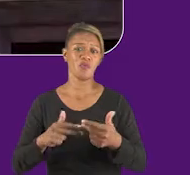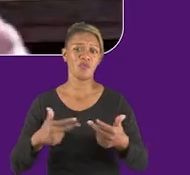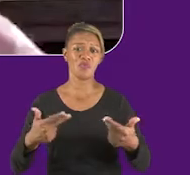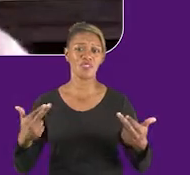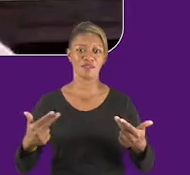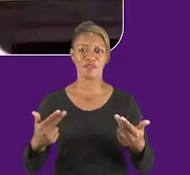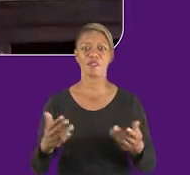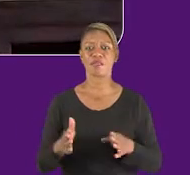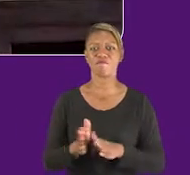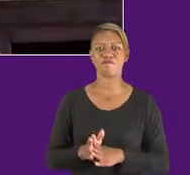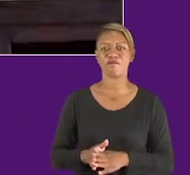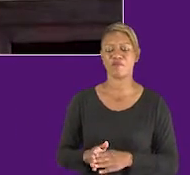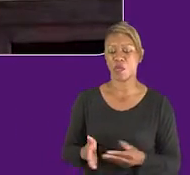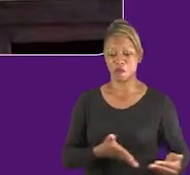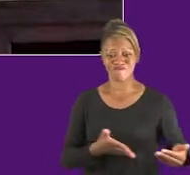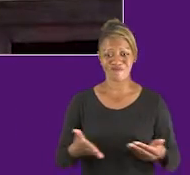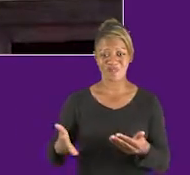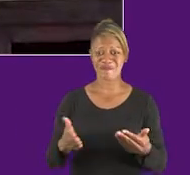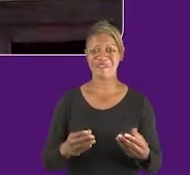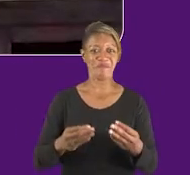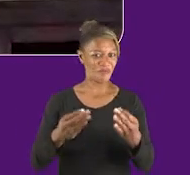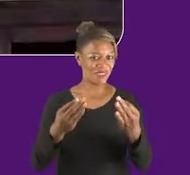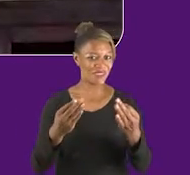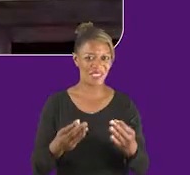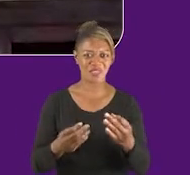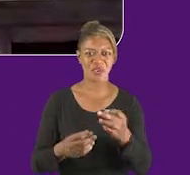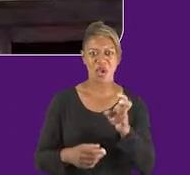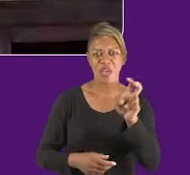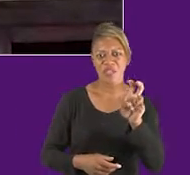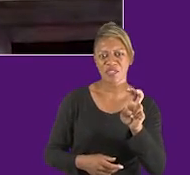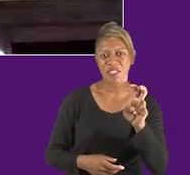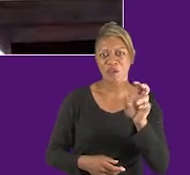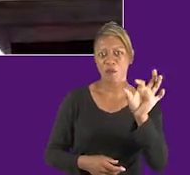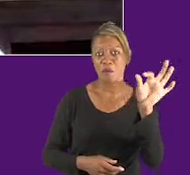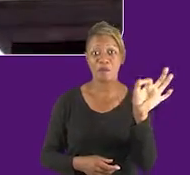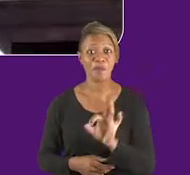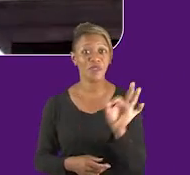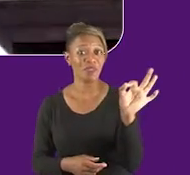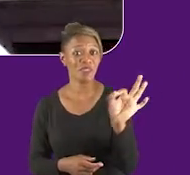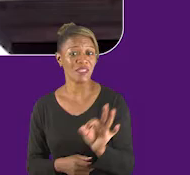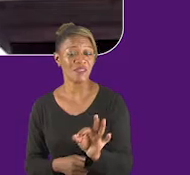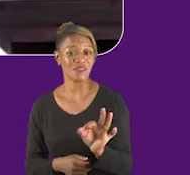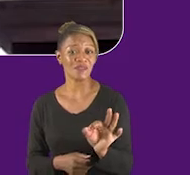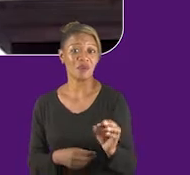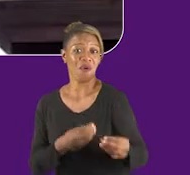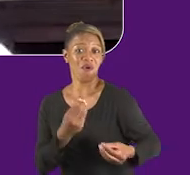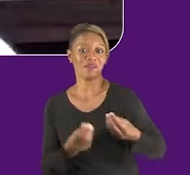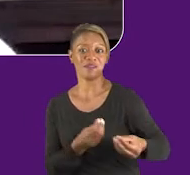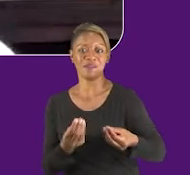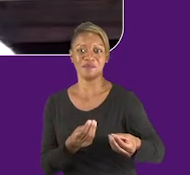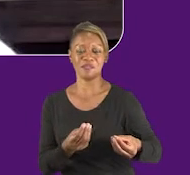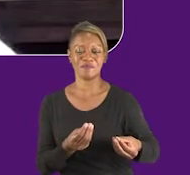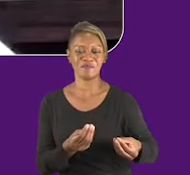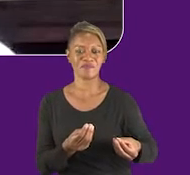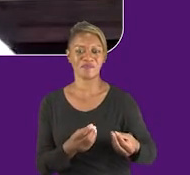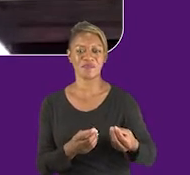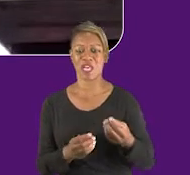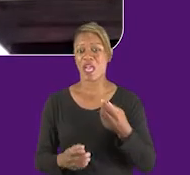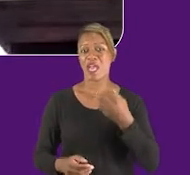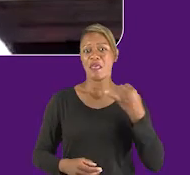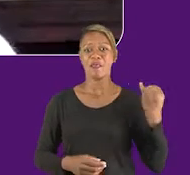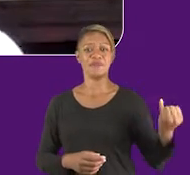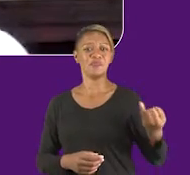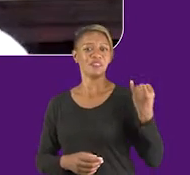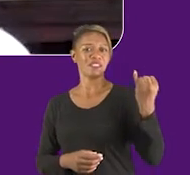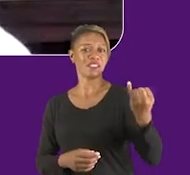veja tem um caminho muito grande né dê a gente pegar esses cinco porcento das companhias e dizer o quanto que design é importante